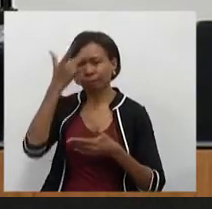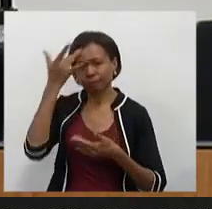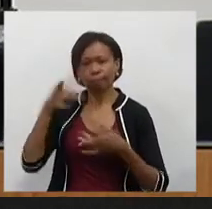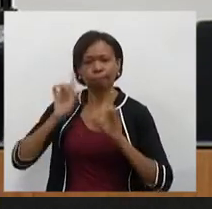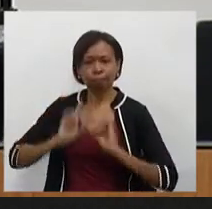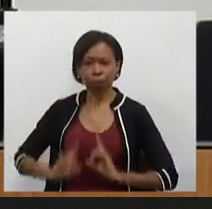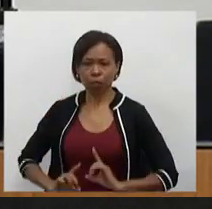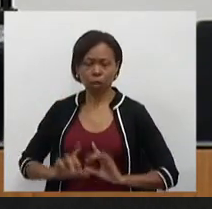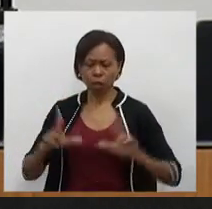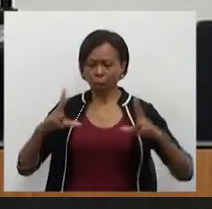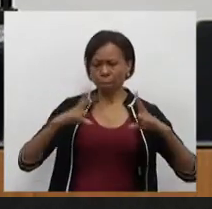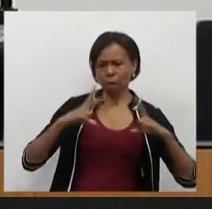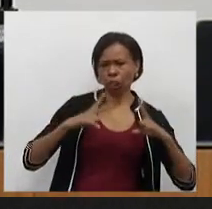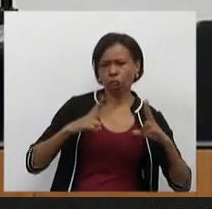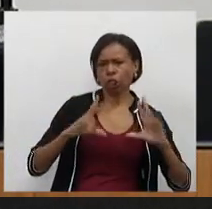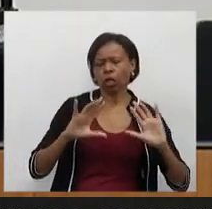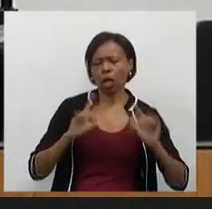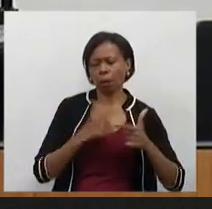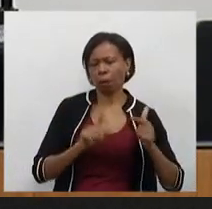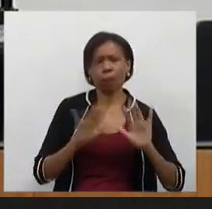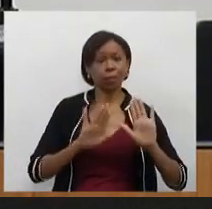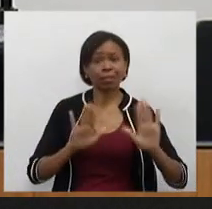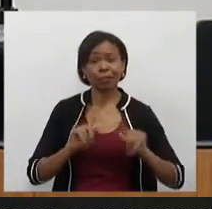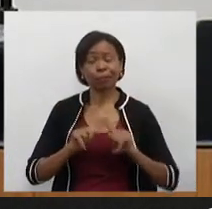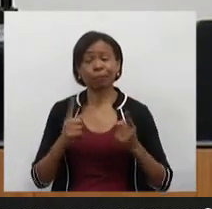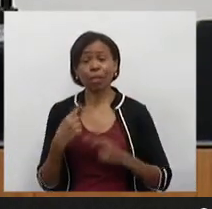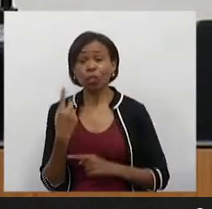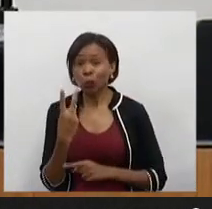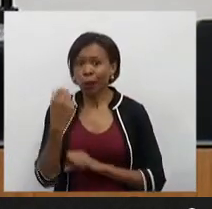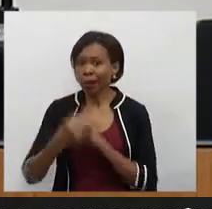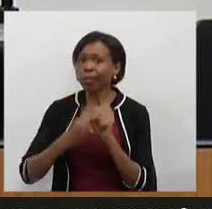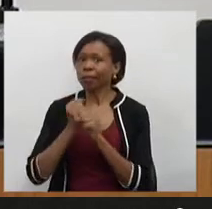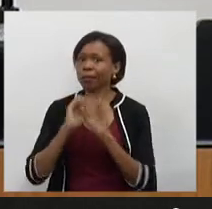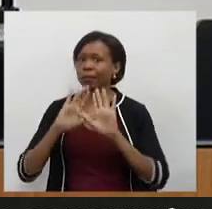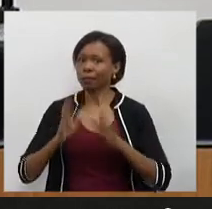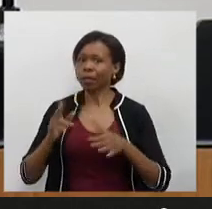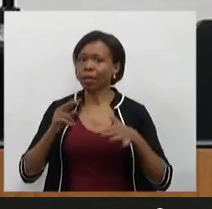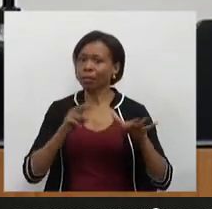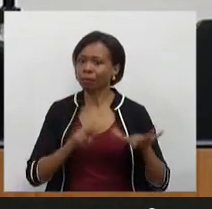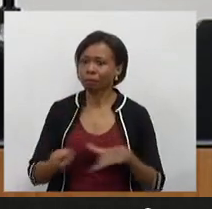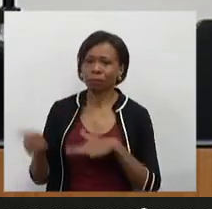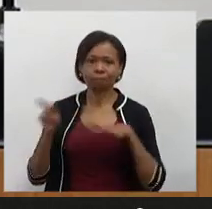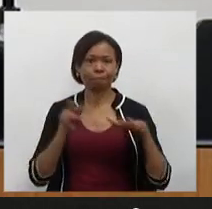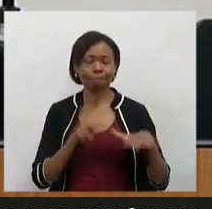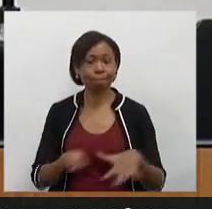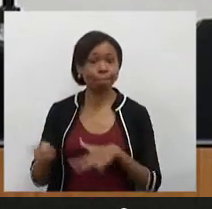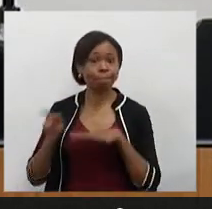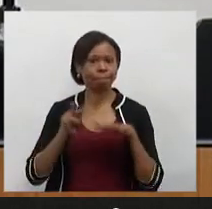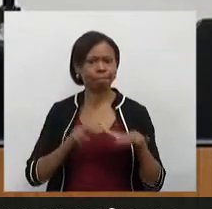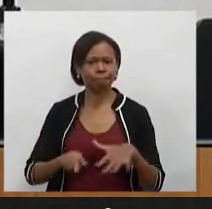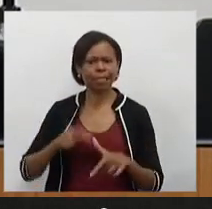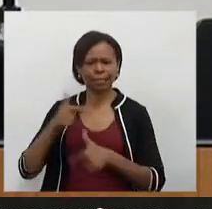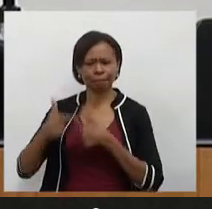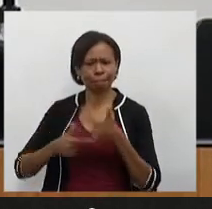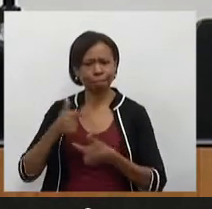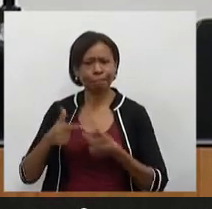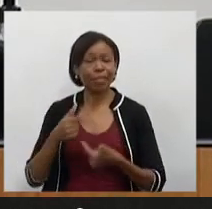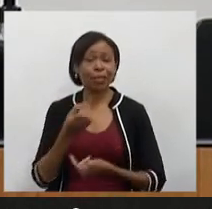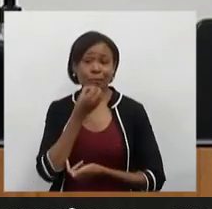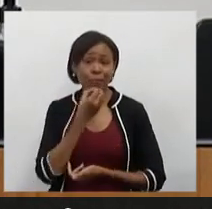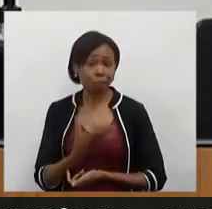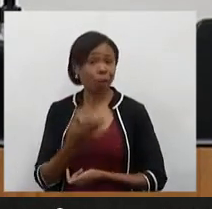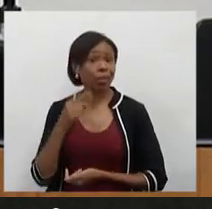nessa comissão, há mais de 2 anos, a gente exerce isso aqui semanalmente nos nossos encontros, e é tão bacana, né, que a gente vê